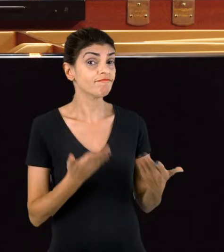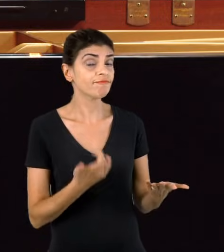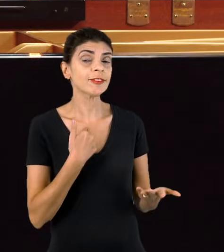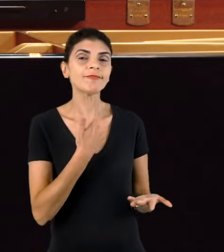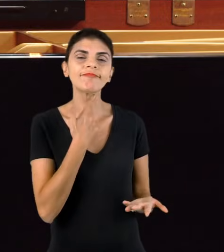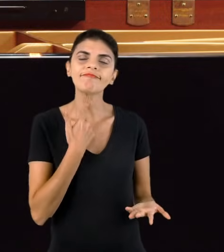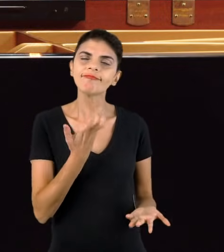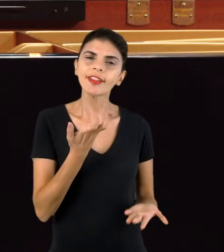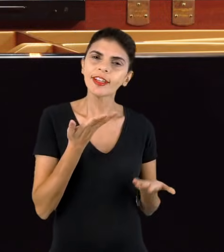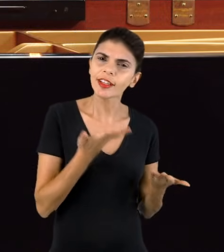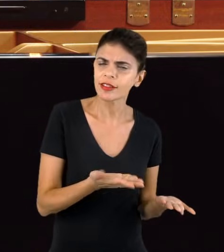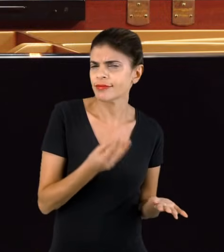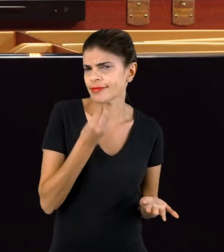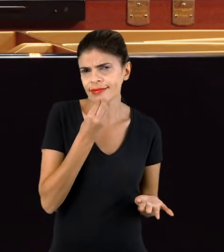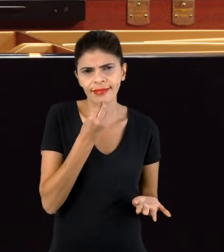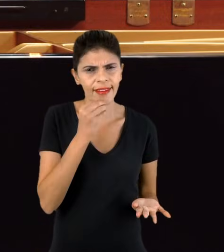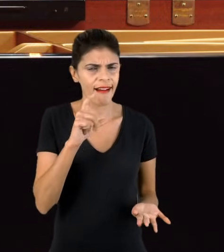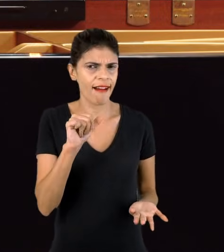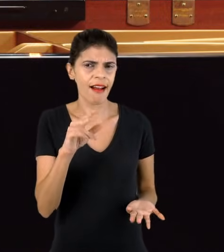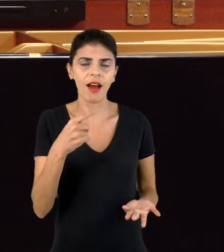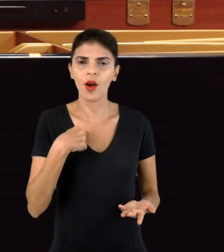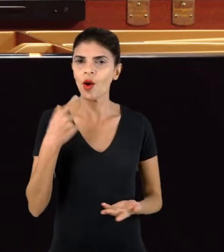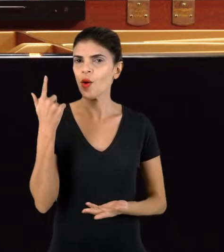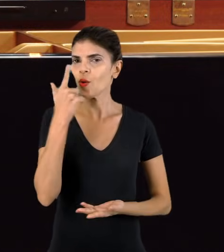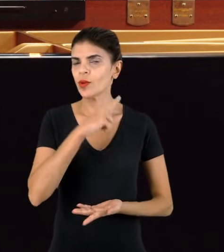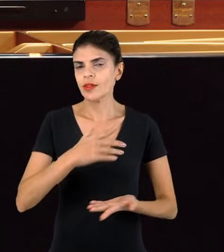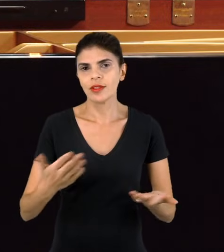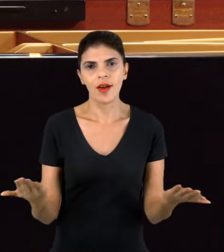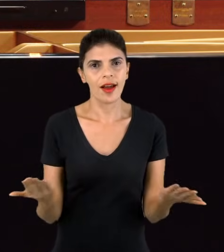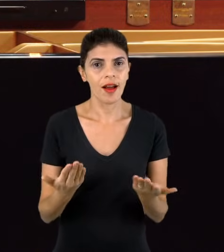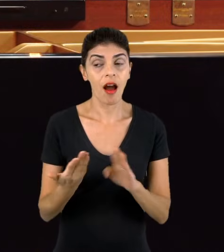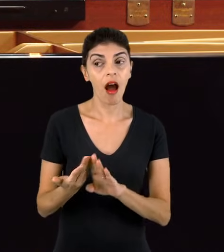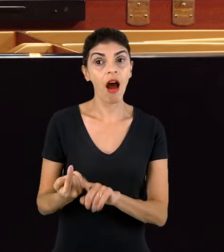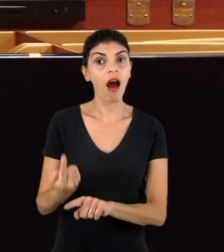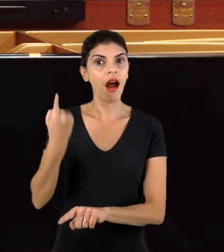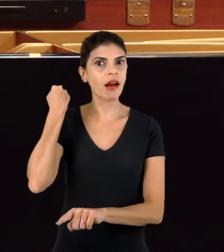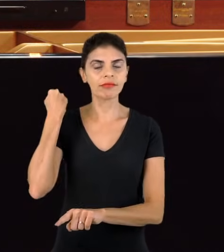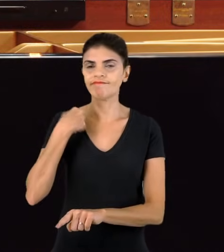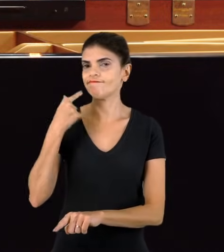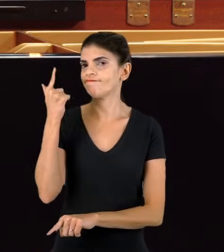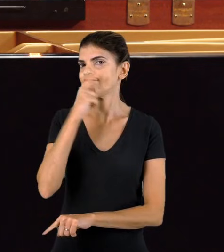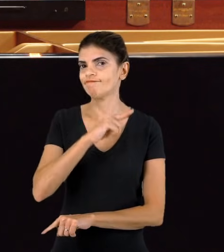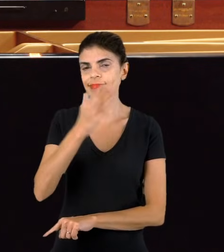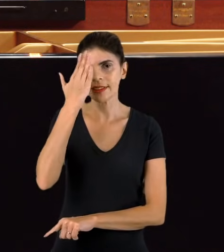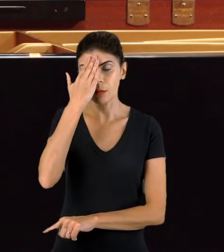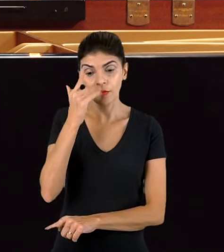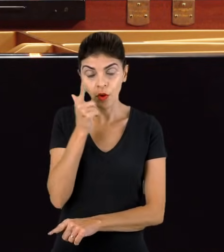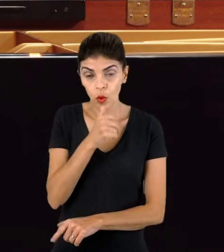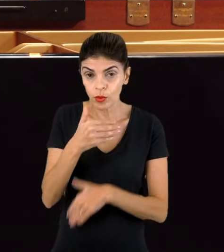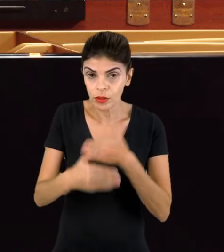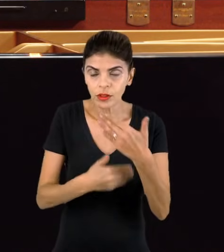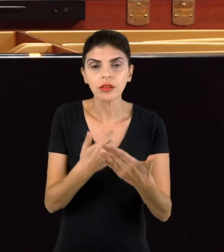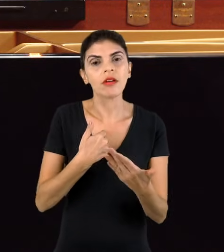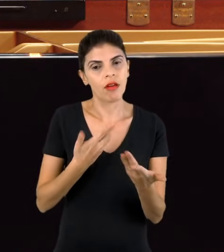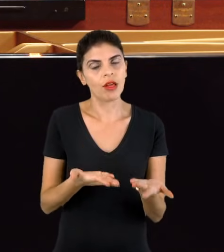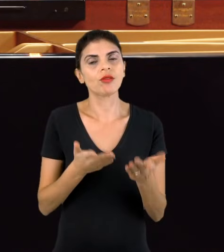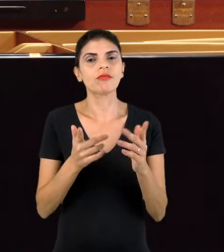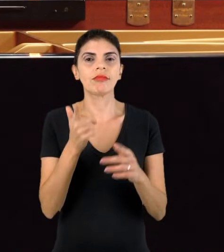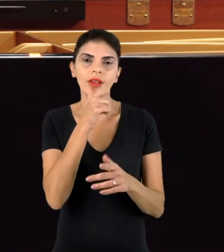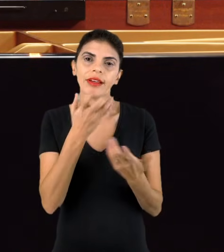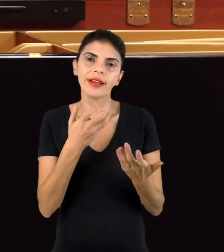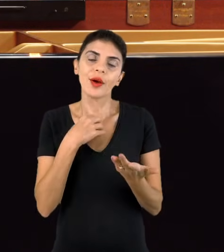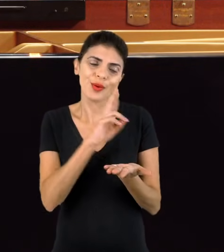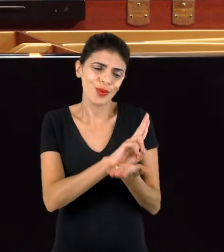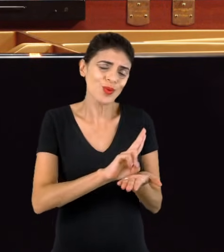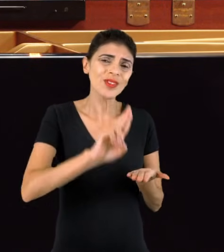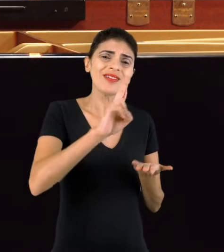E eu queria isso, Nelson. Claro, hoje eu cheguei nesse lugar. Antigamente eu não sabia que eu ia chegar aqui, mas era isso que eu queria. E